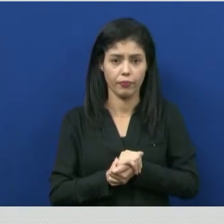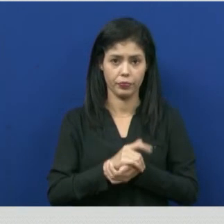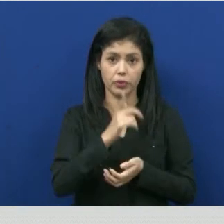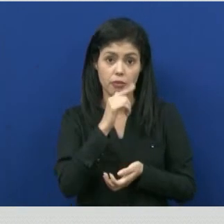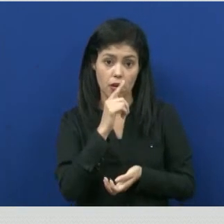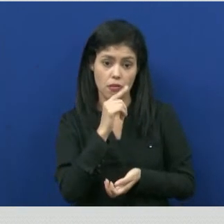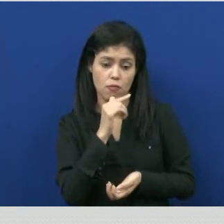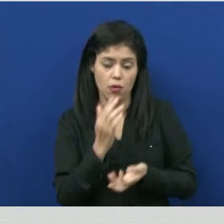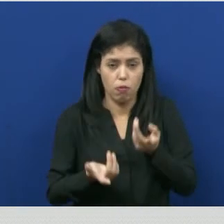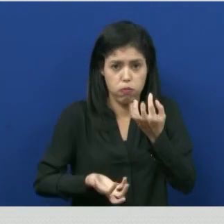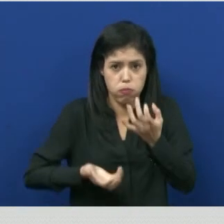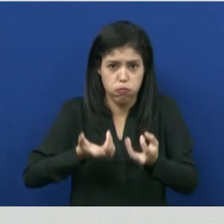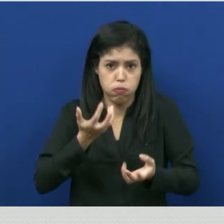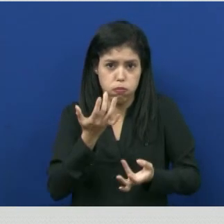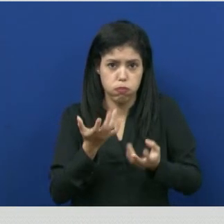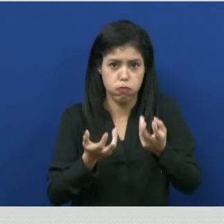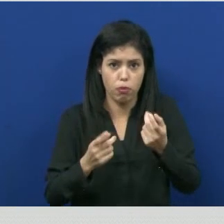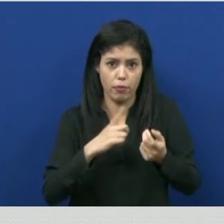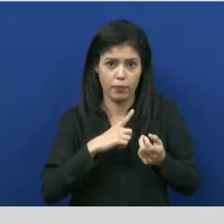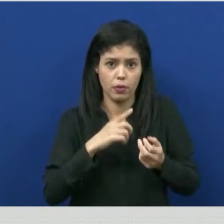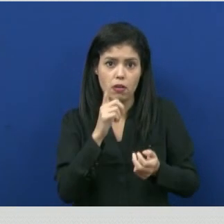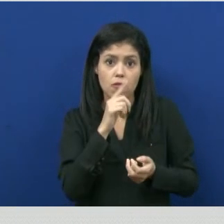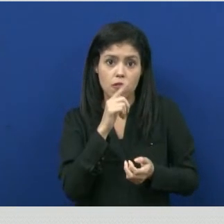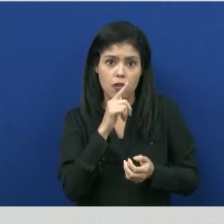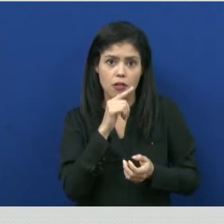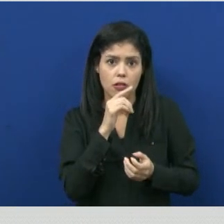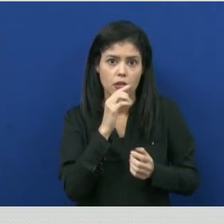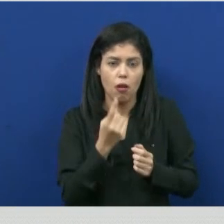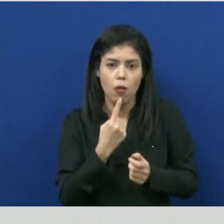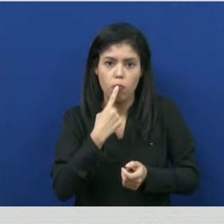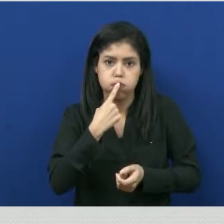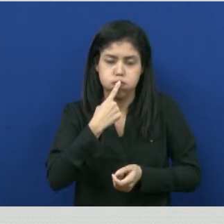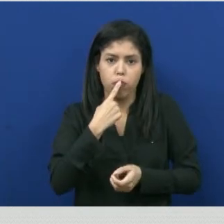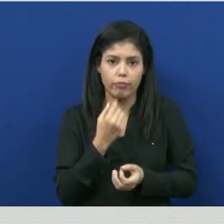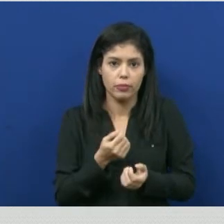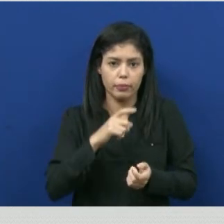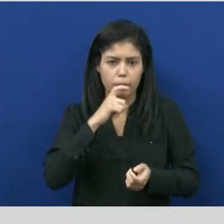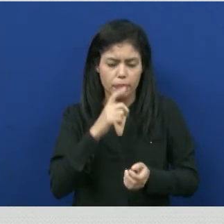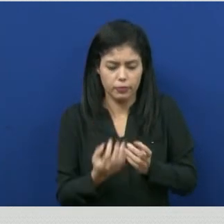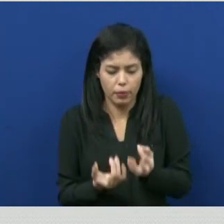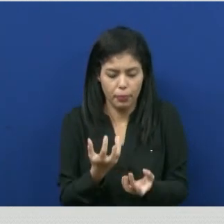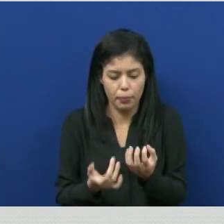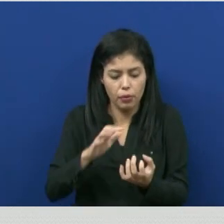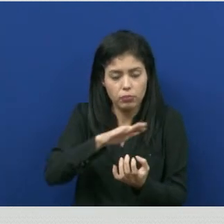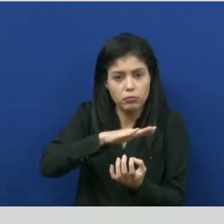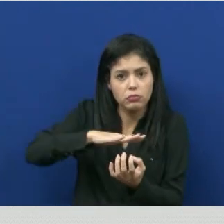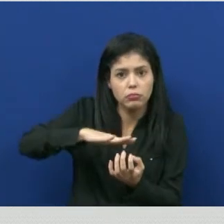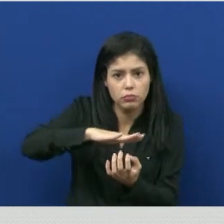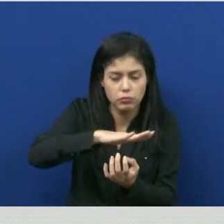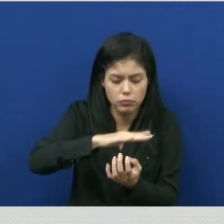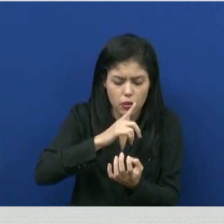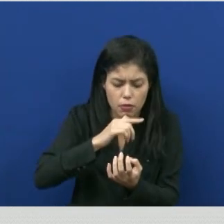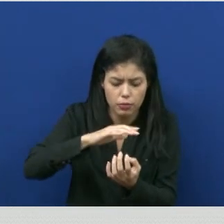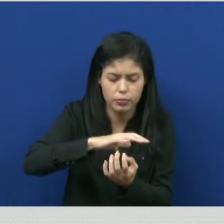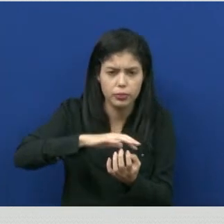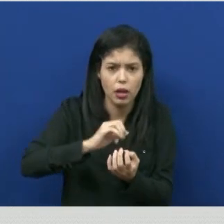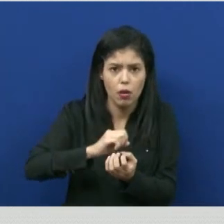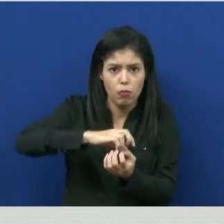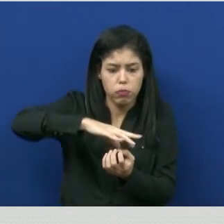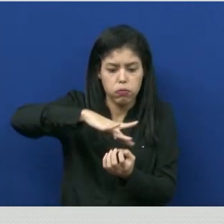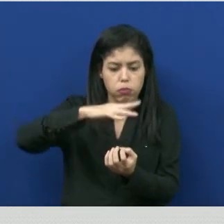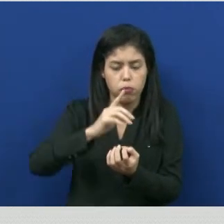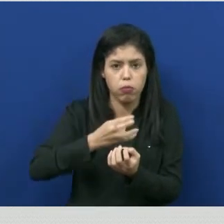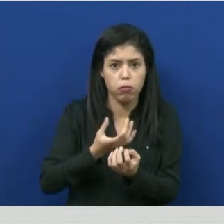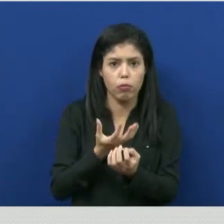água fervendo, a água que se encontra mais próximo da chama, ela vai aquecer. E quando ela tiver uma